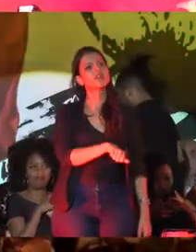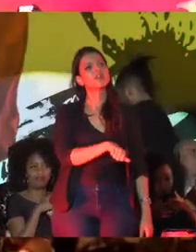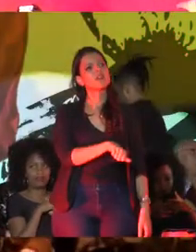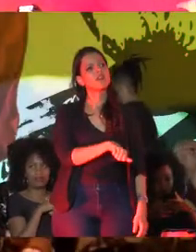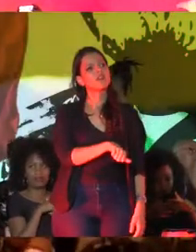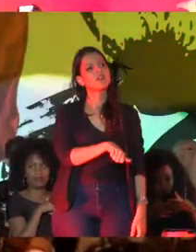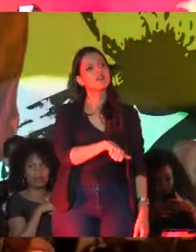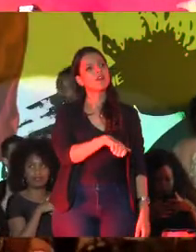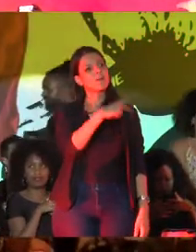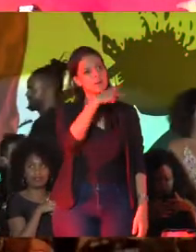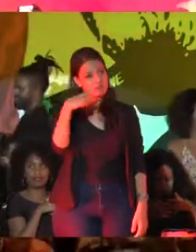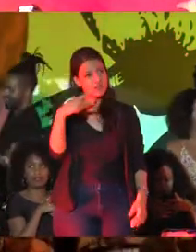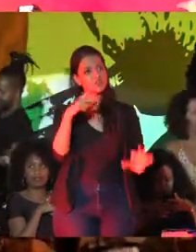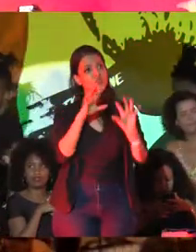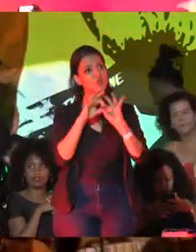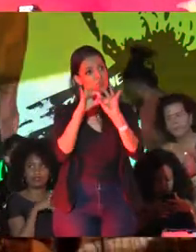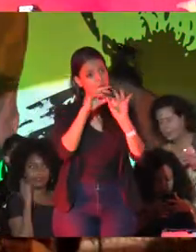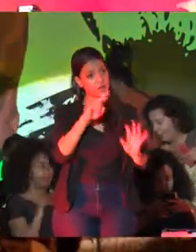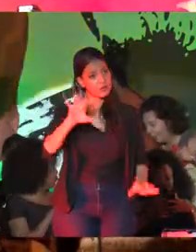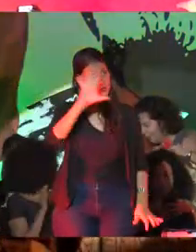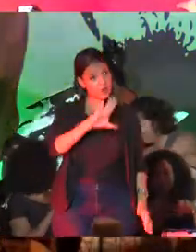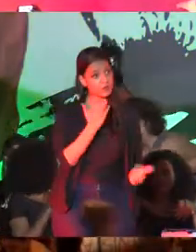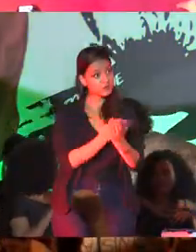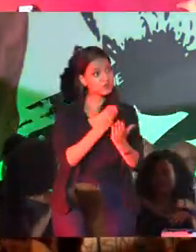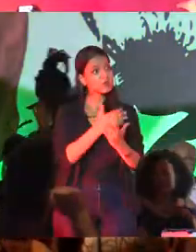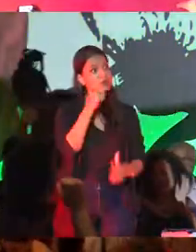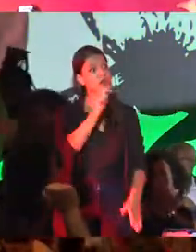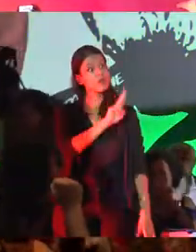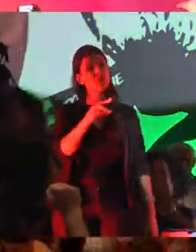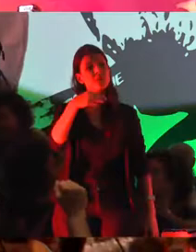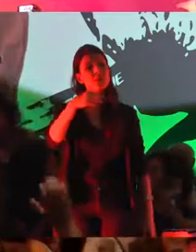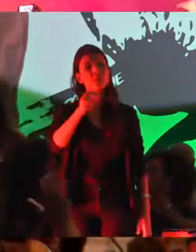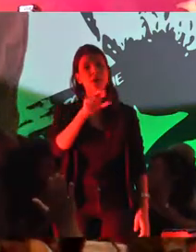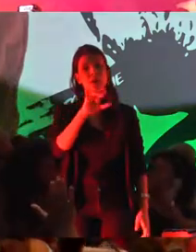União Nacional dos Estudantes, Mariana Dias.